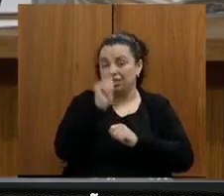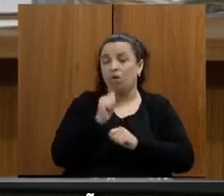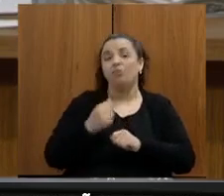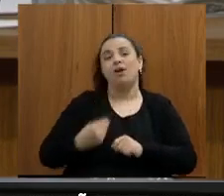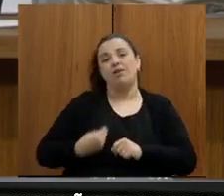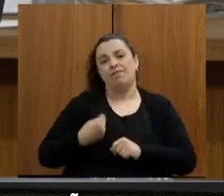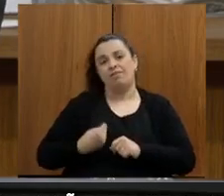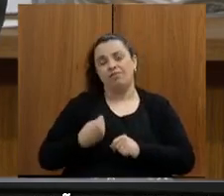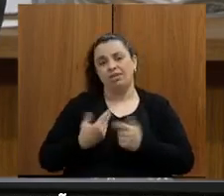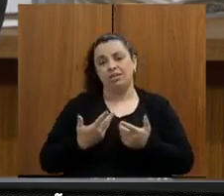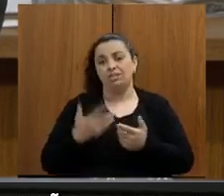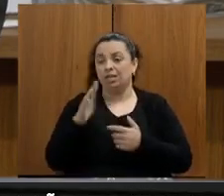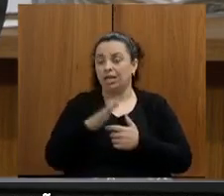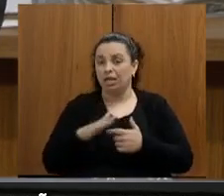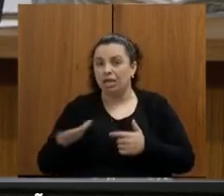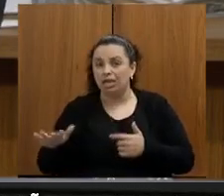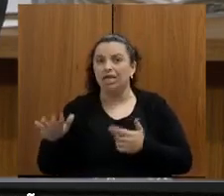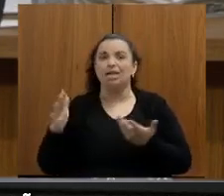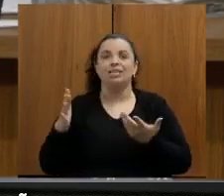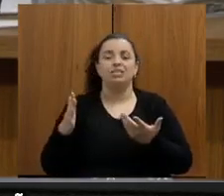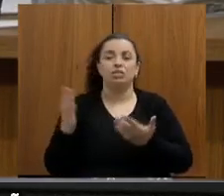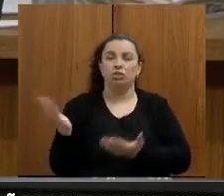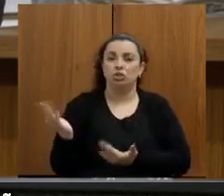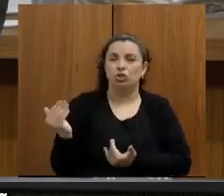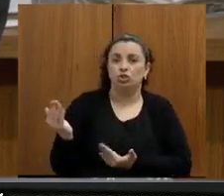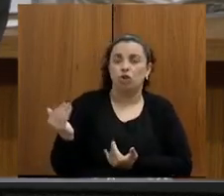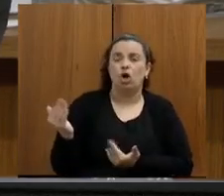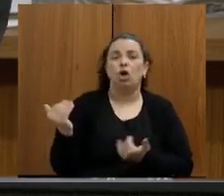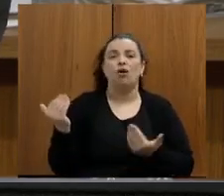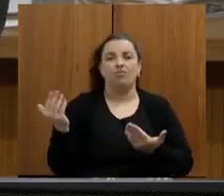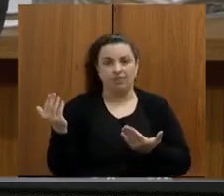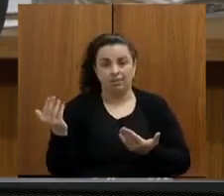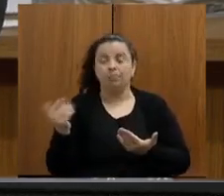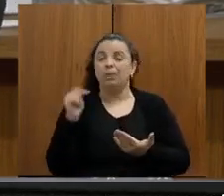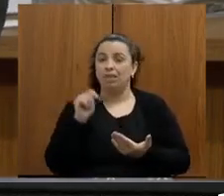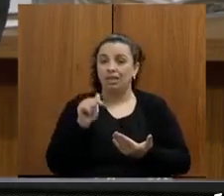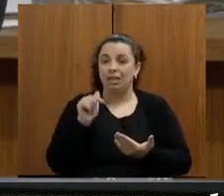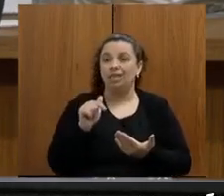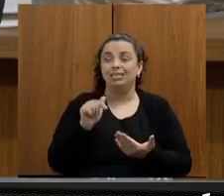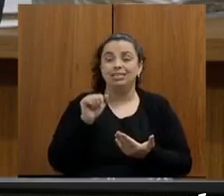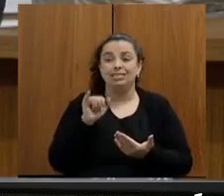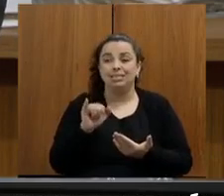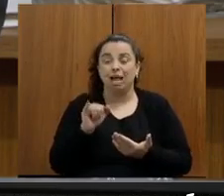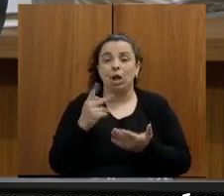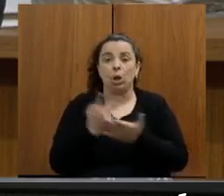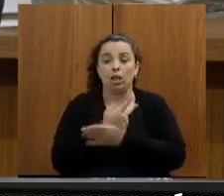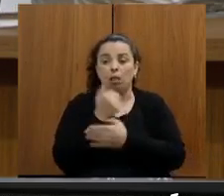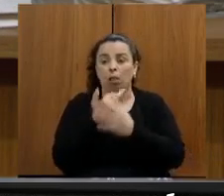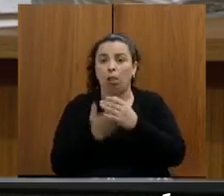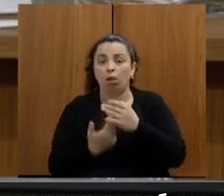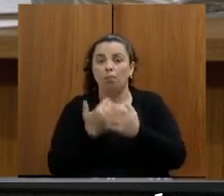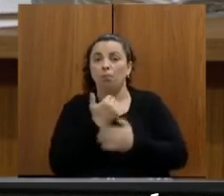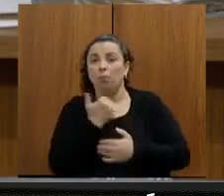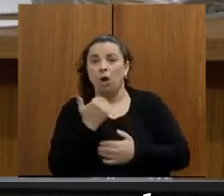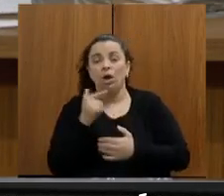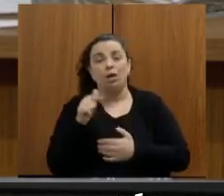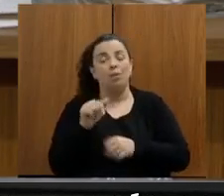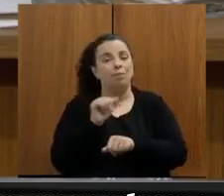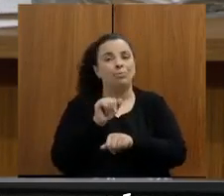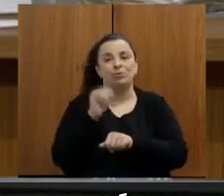de crianças custa a vida de jovens e isso interrompe sonhos familiares